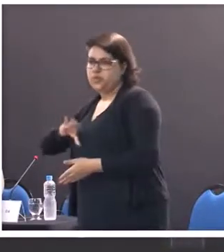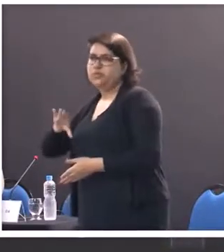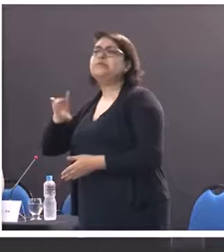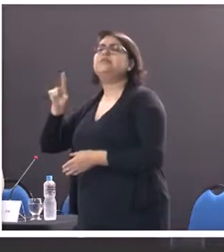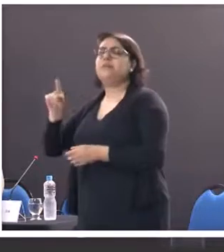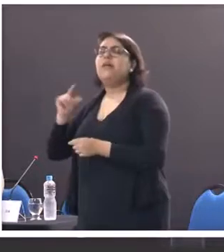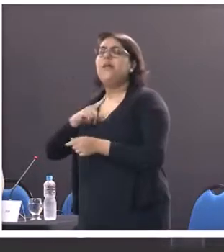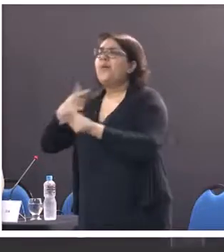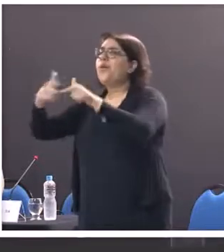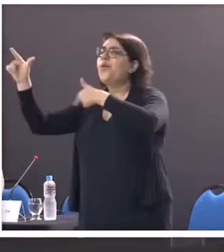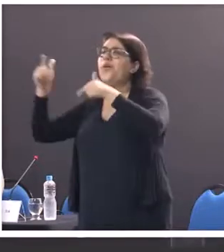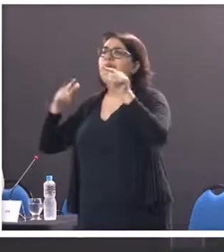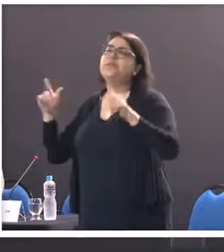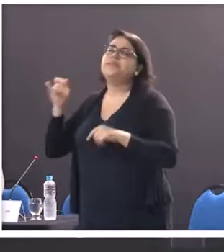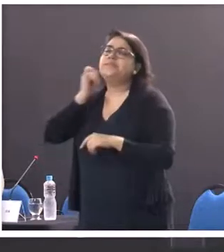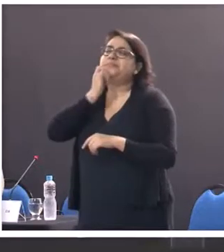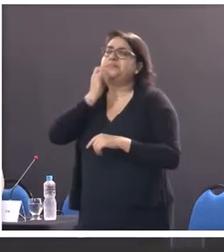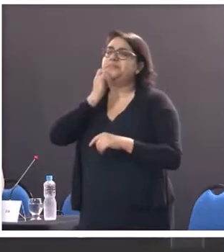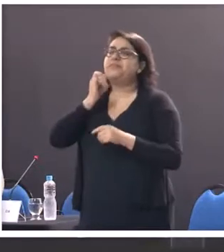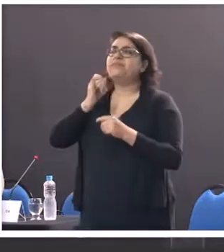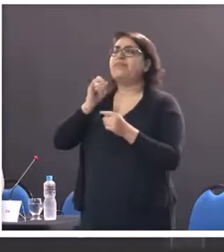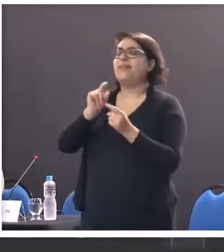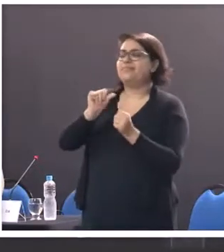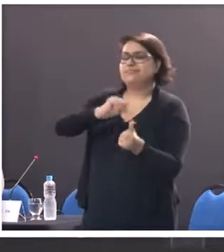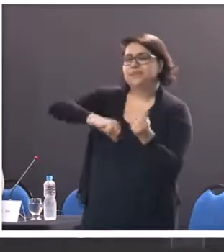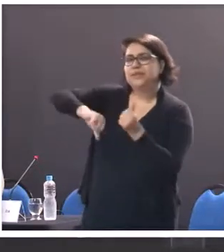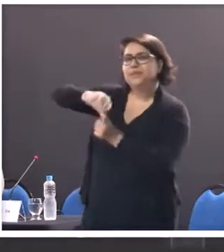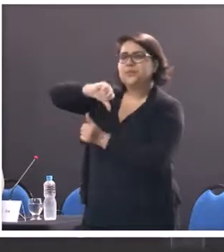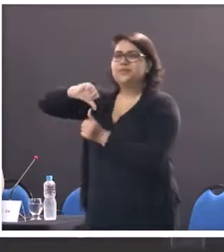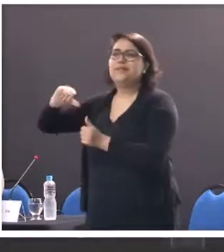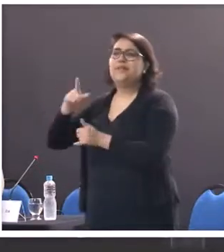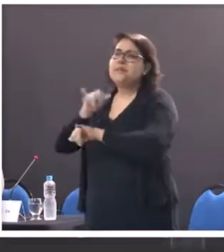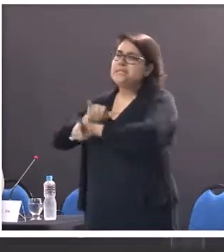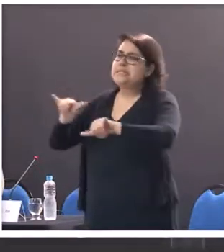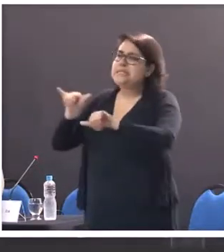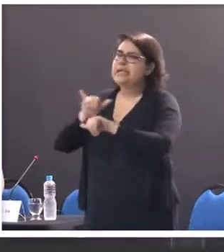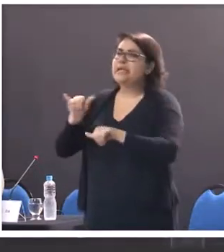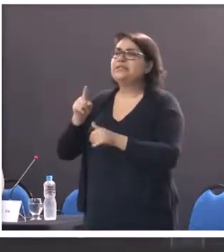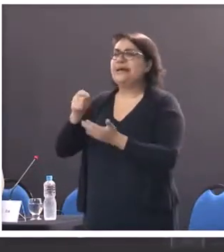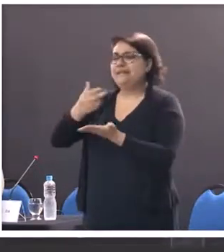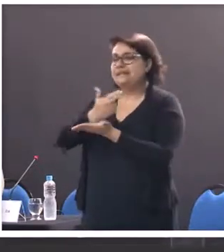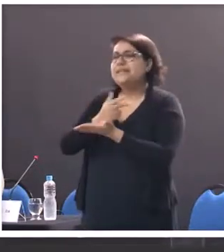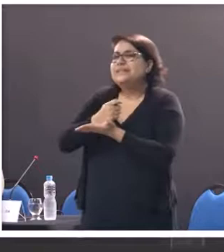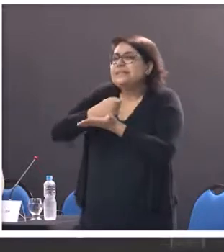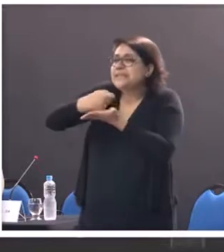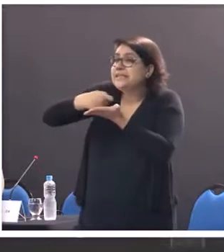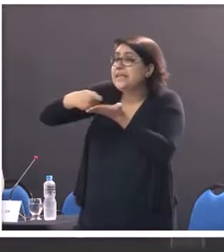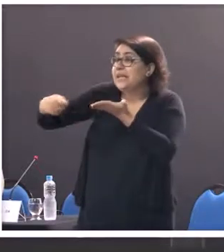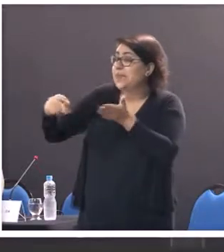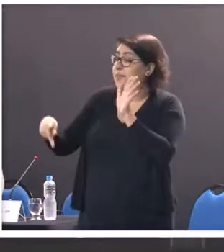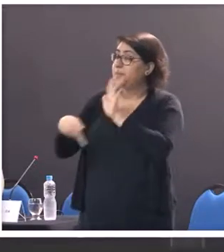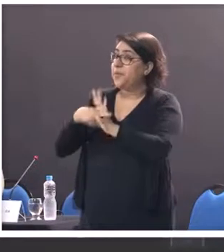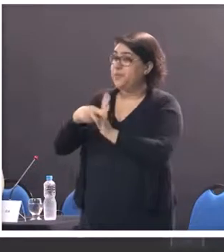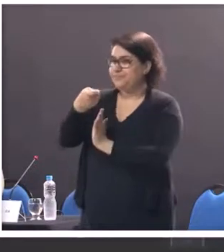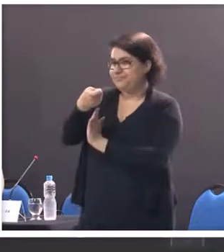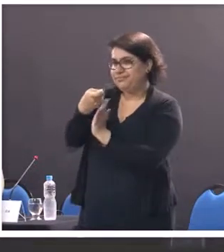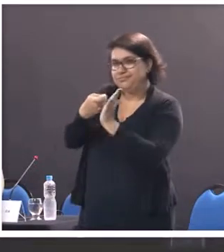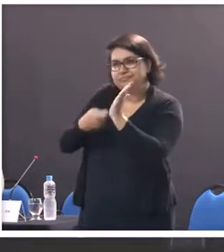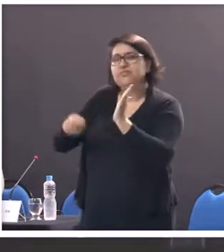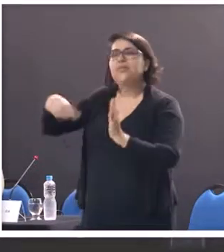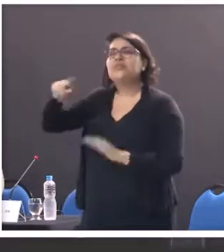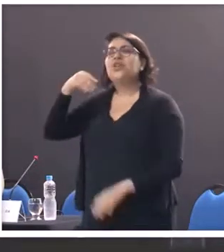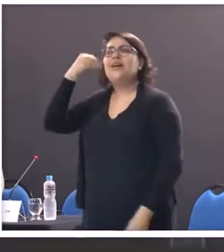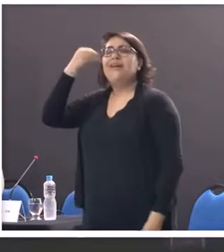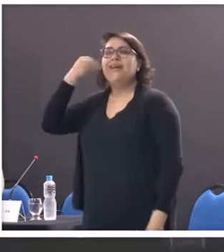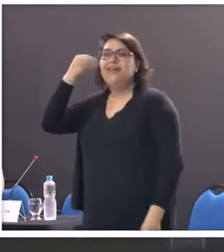outras colocações, uma transposição de uma mensagem, de uma forma gráfica e tudo mais. Coisas que nós